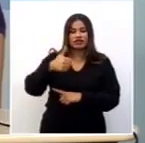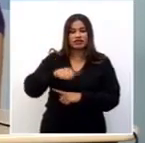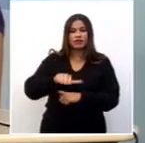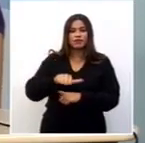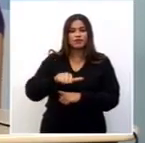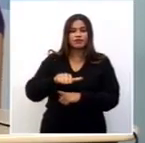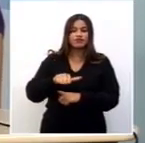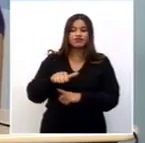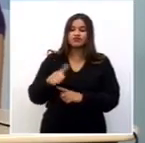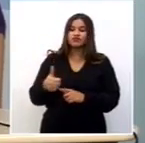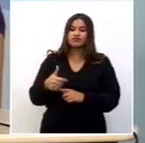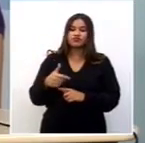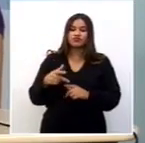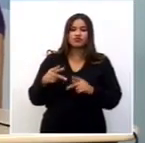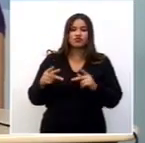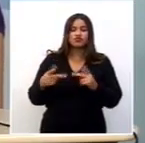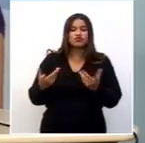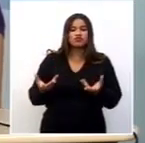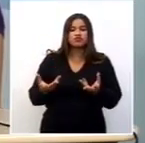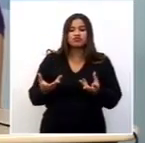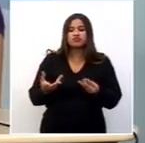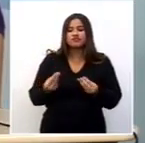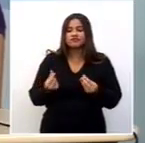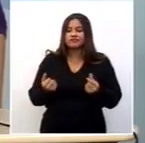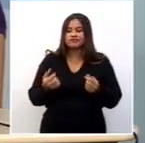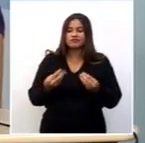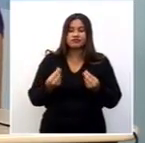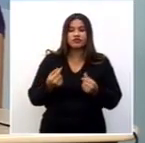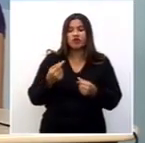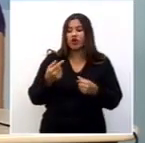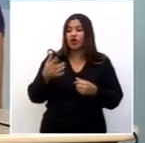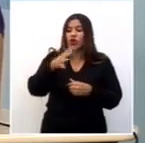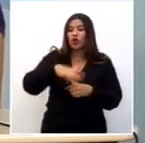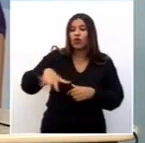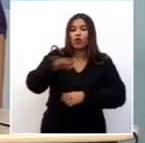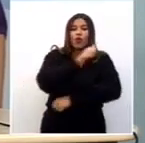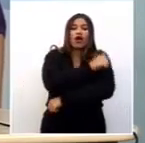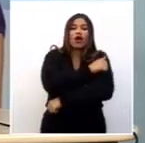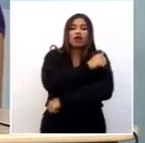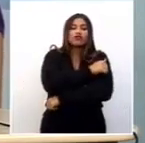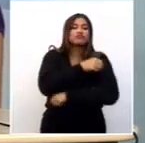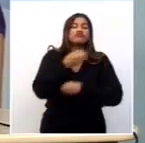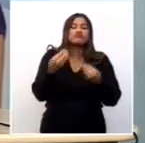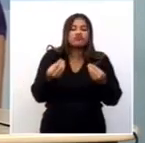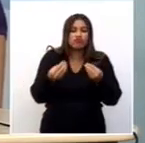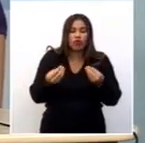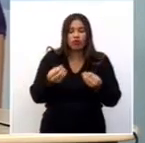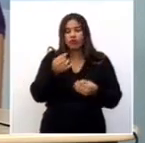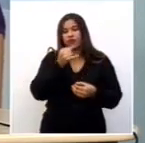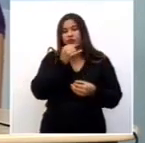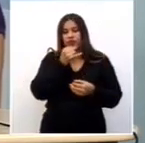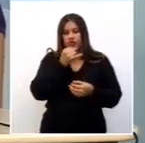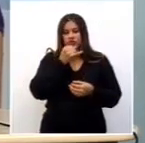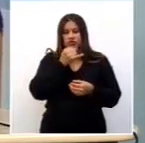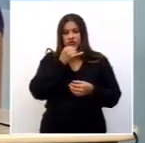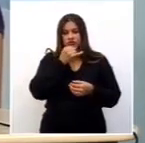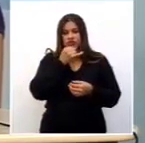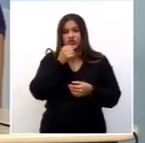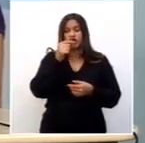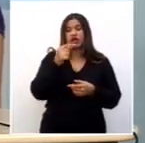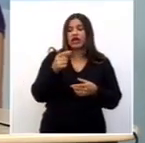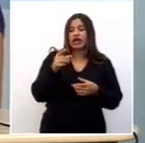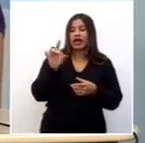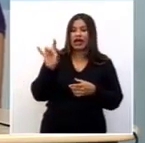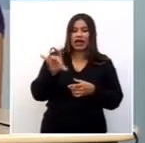o público a qual ele leciona. Os estudantes, eles não têm todos o mesmo